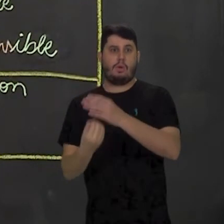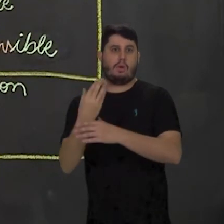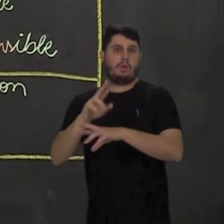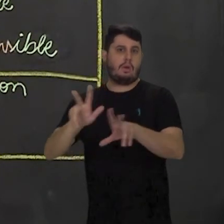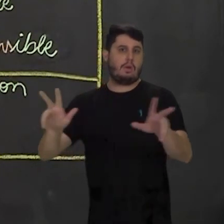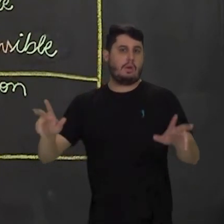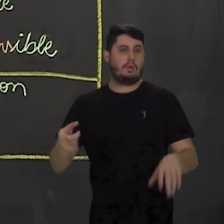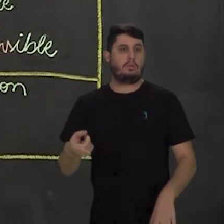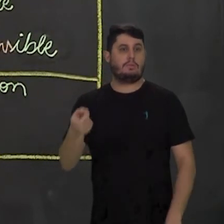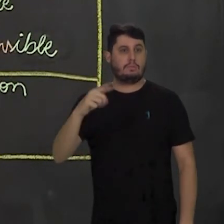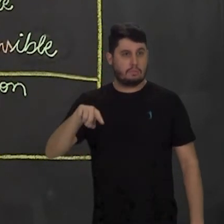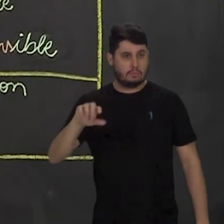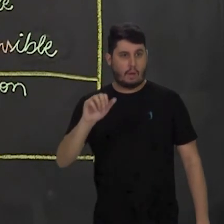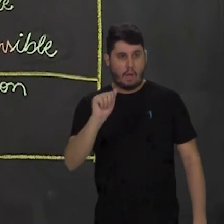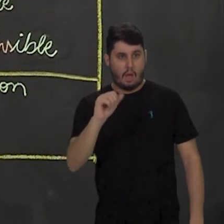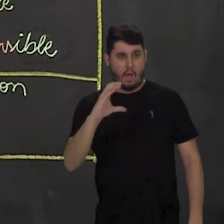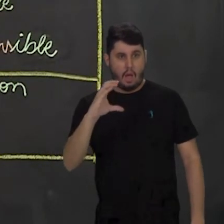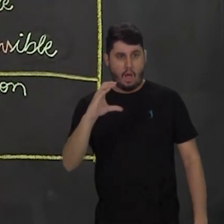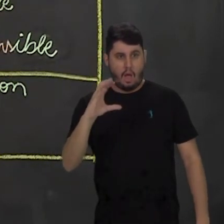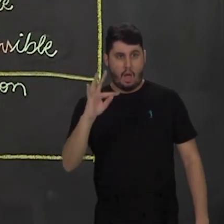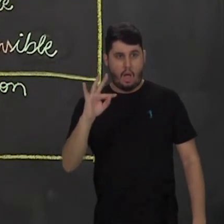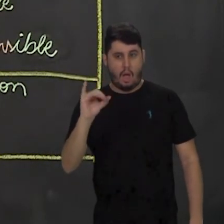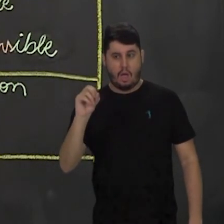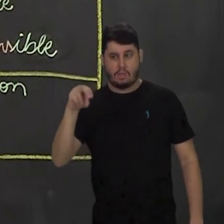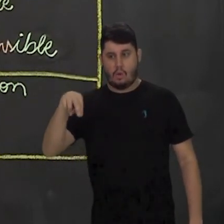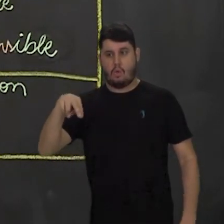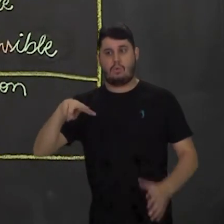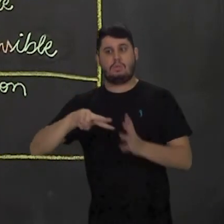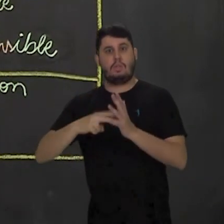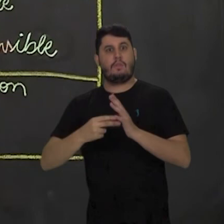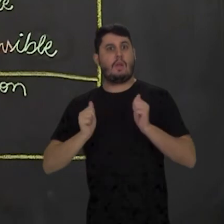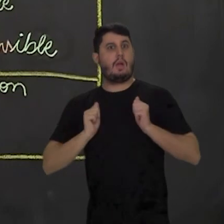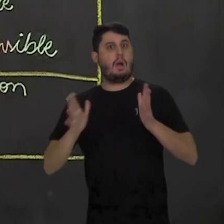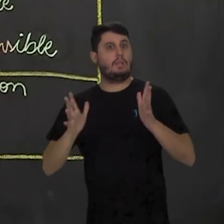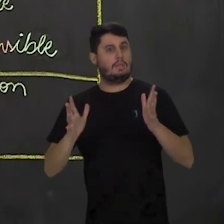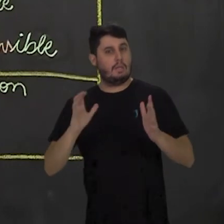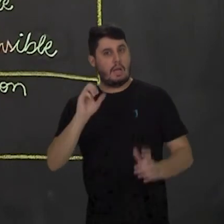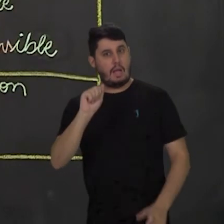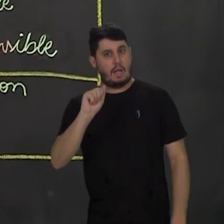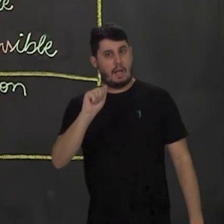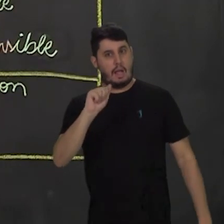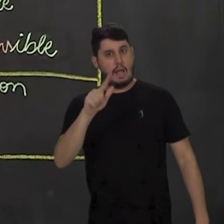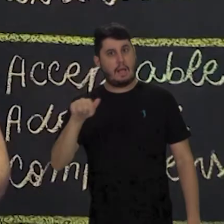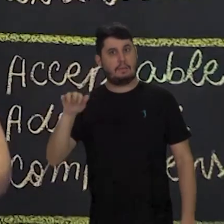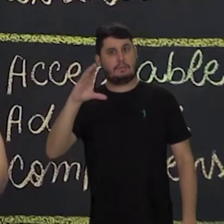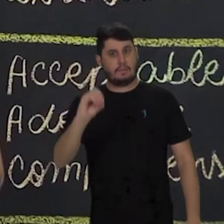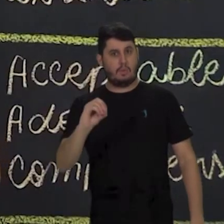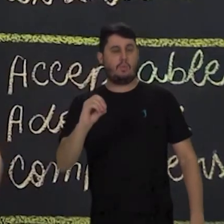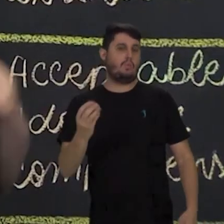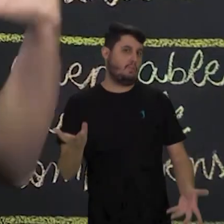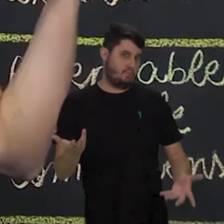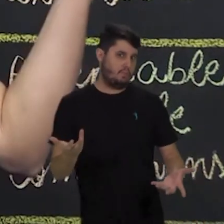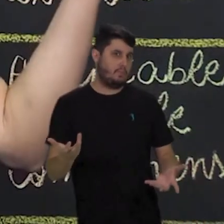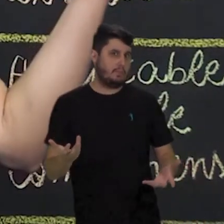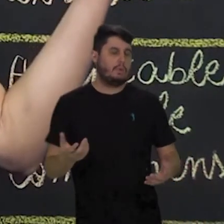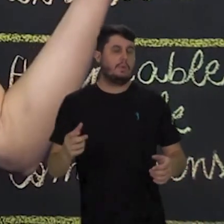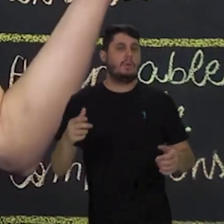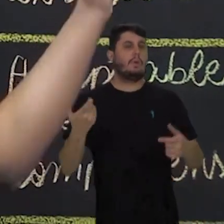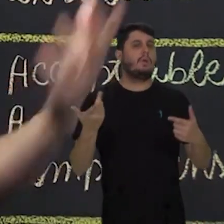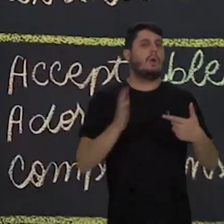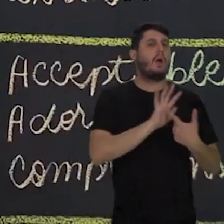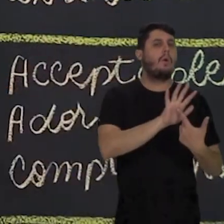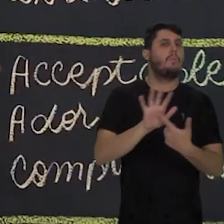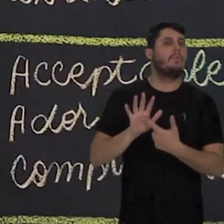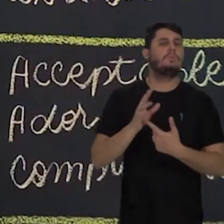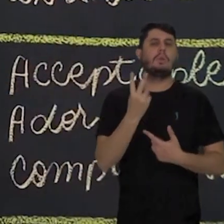action, de ação. Então, repetindo, o que eu trouxe para vocês hoje são duas formas